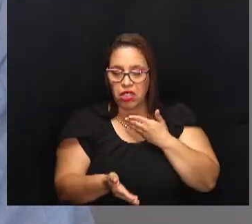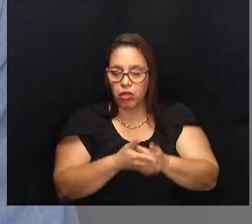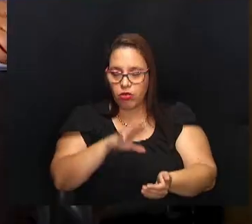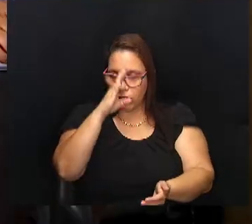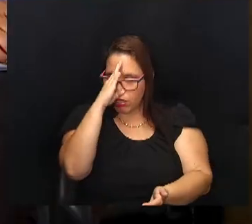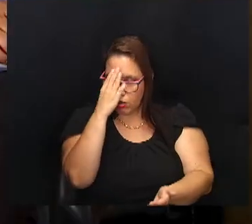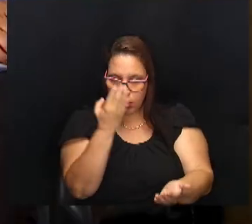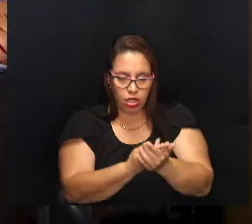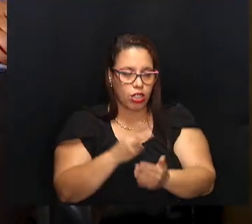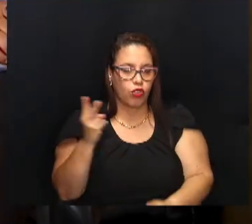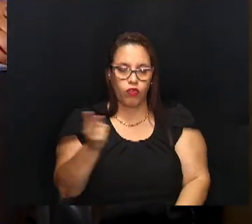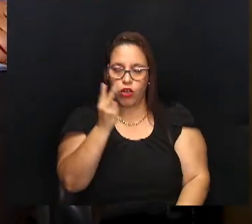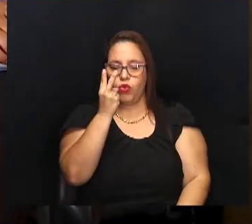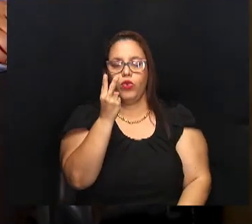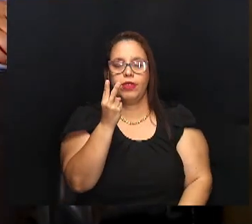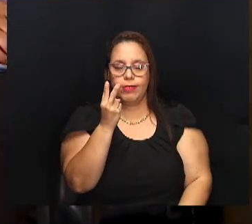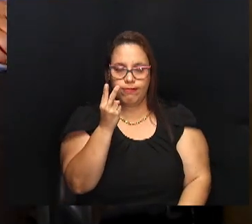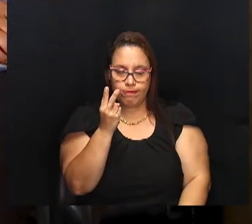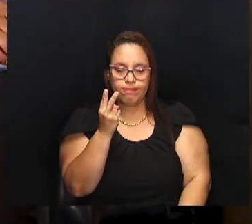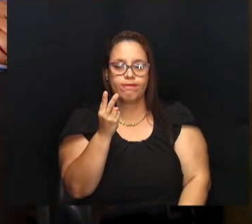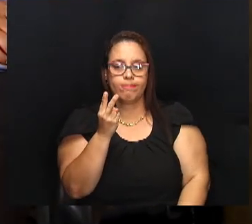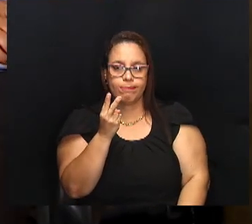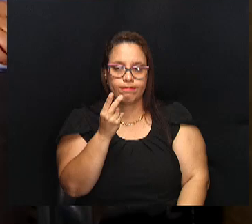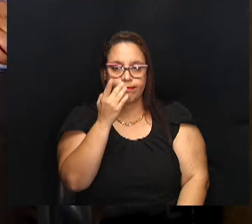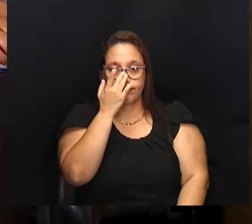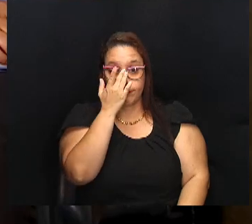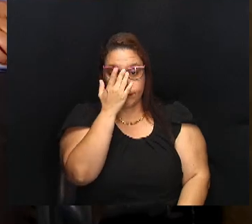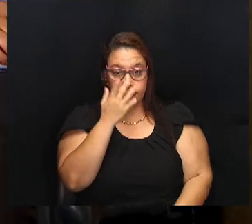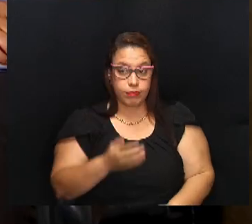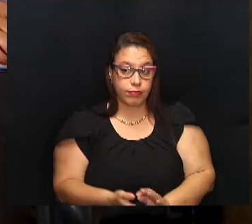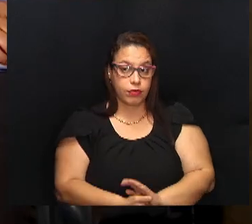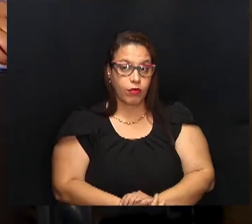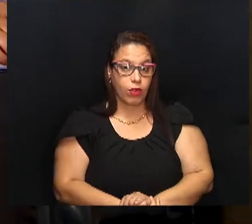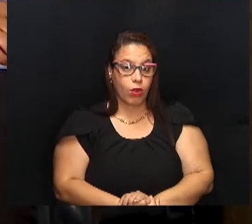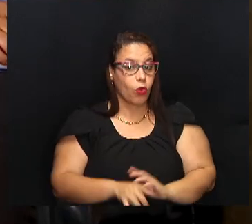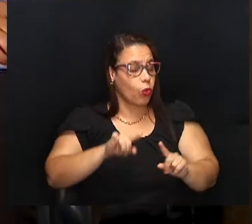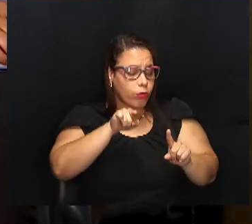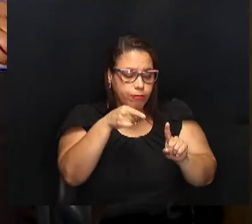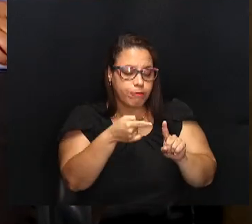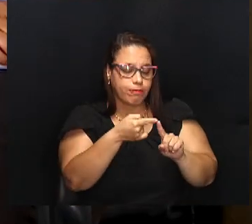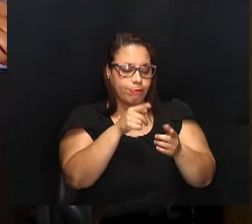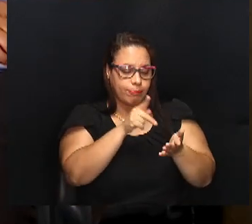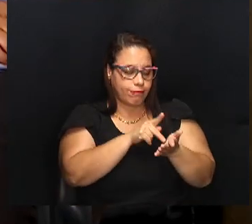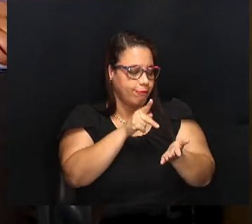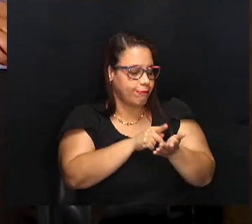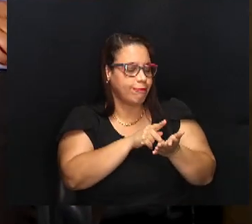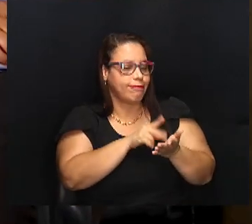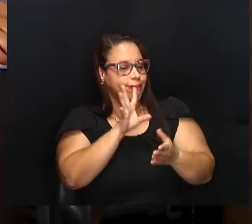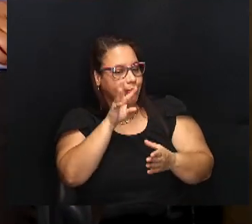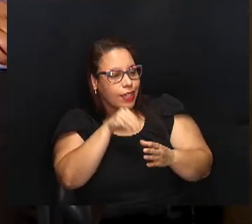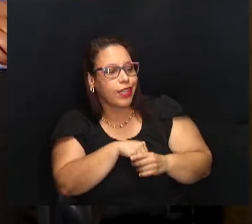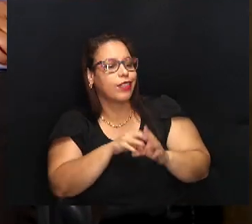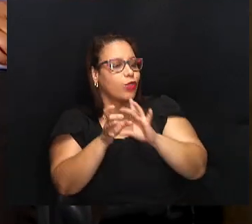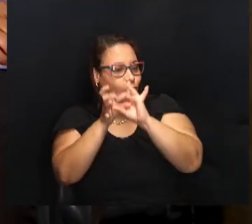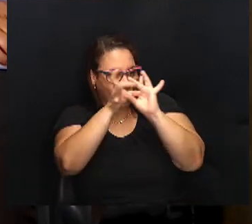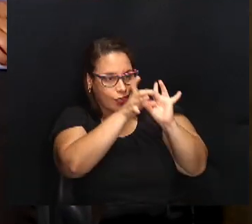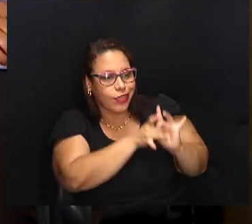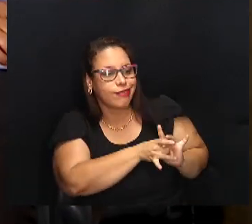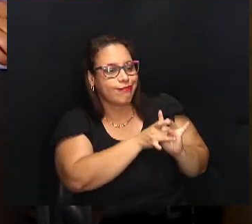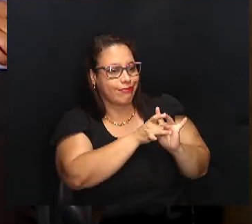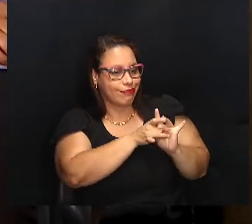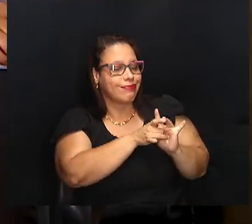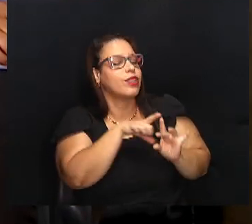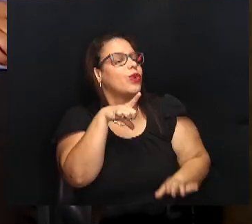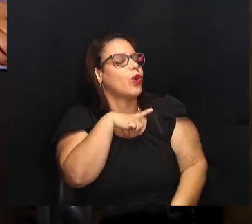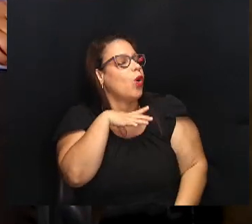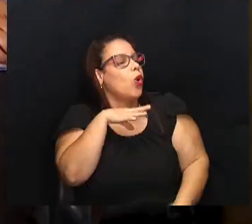crenças e valores, né, e aí, assim, o objetivo realmente é mais dentro disso, né, fazer com que a gente tenha